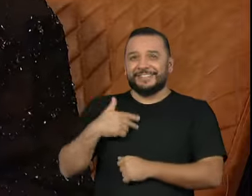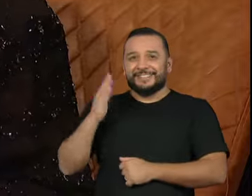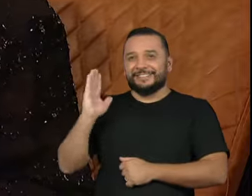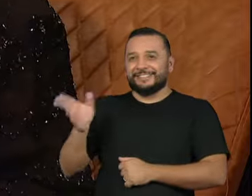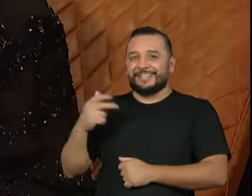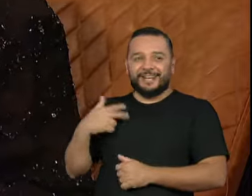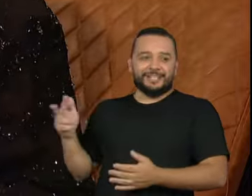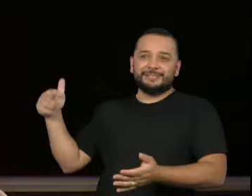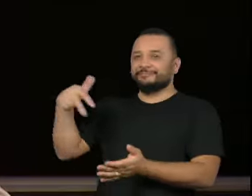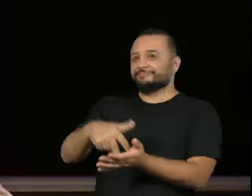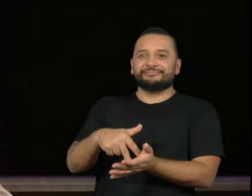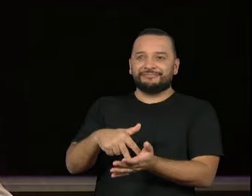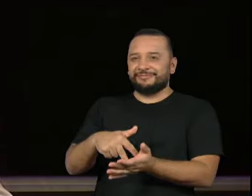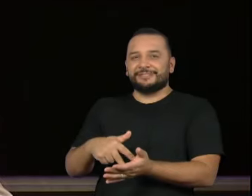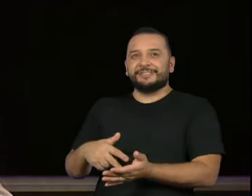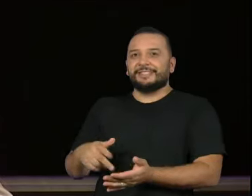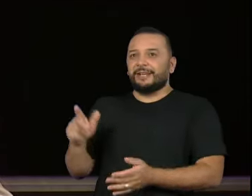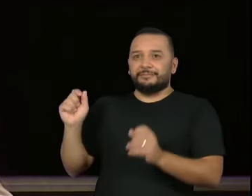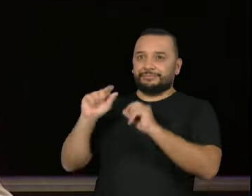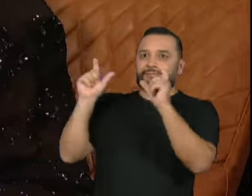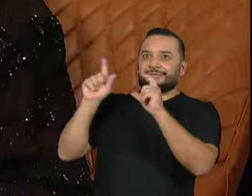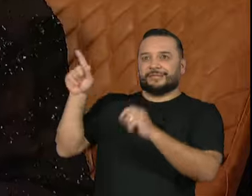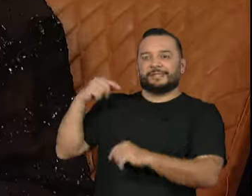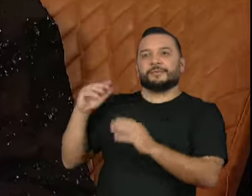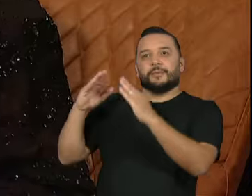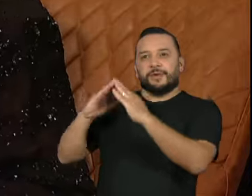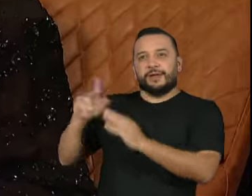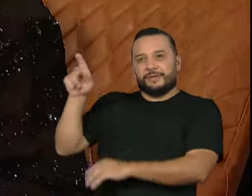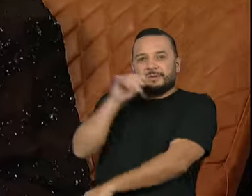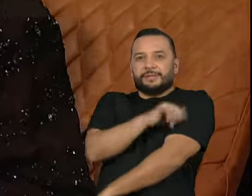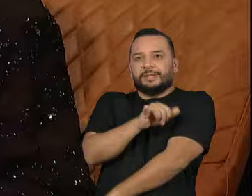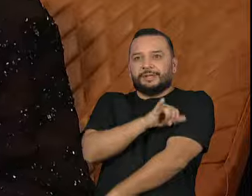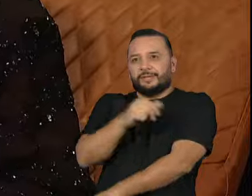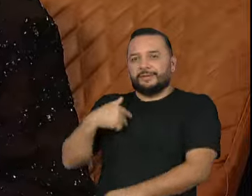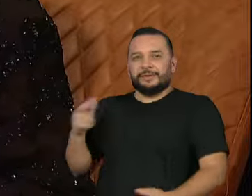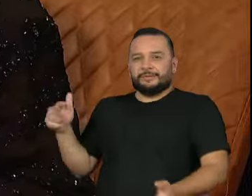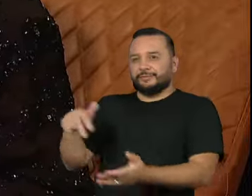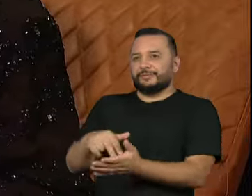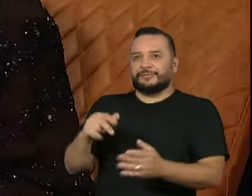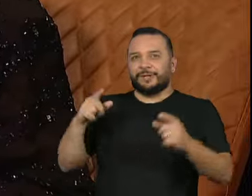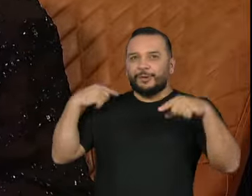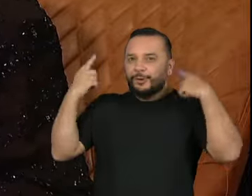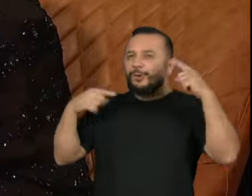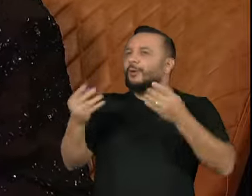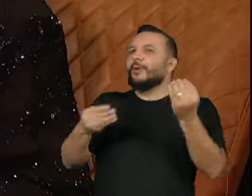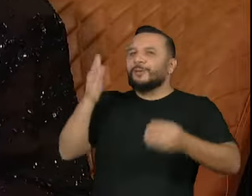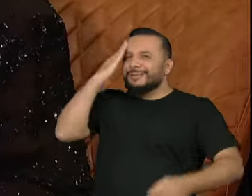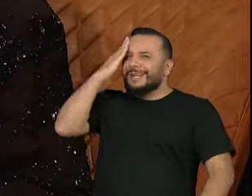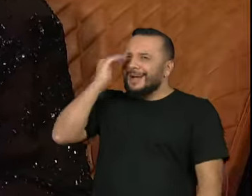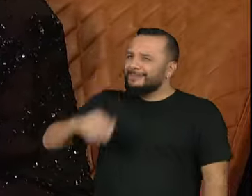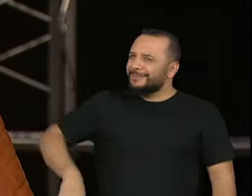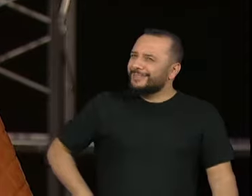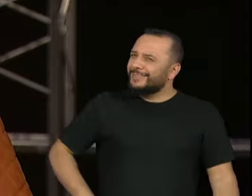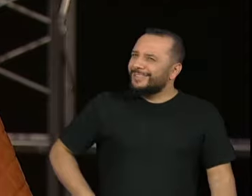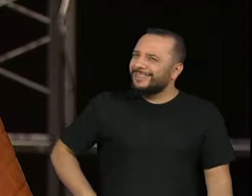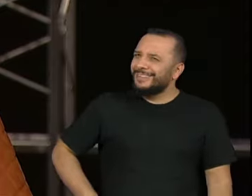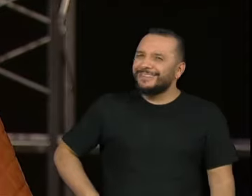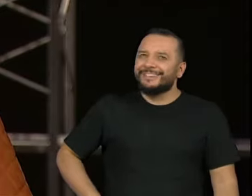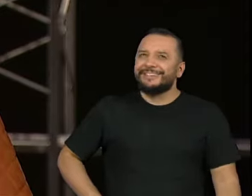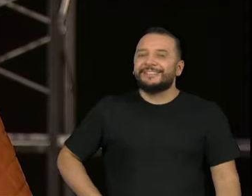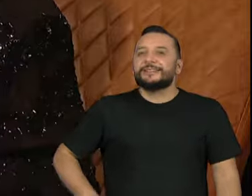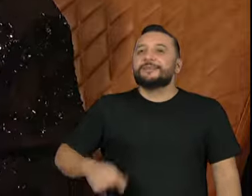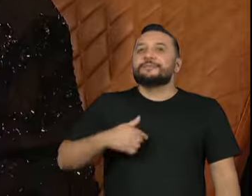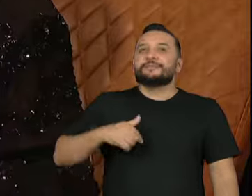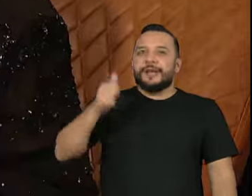Rio. Então, honestamente, foi uma coisa muito louca. Como é que vocês sabem disso? E simplesmente minha mãe